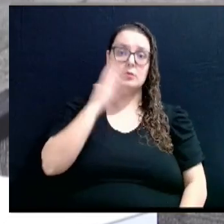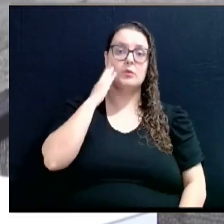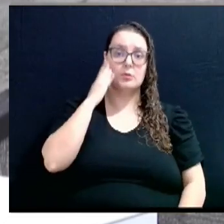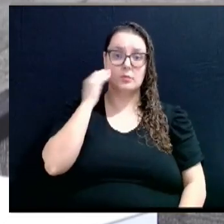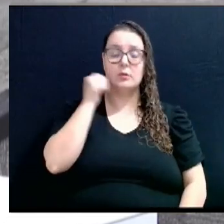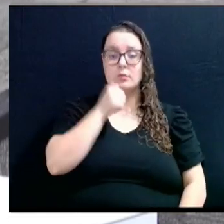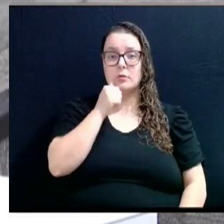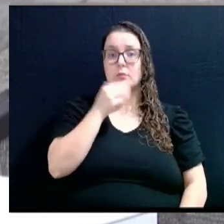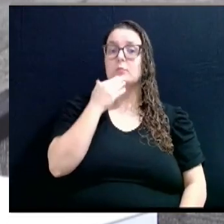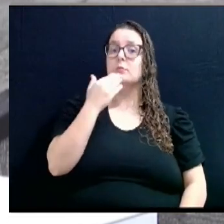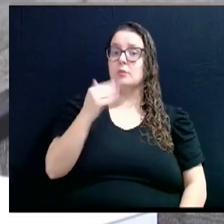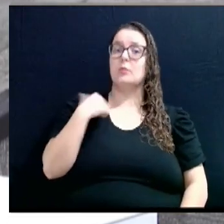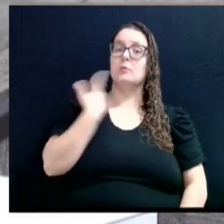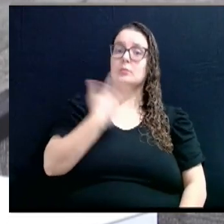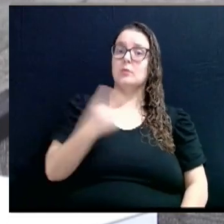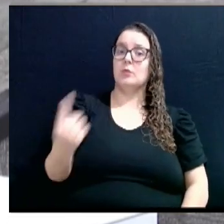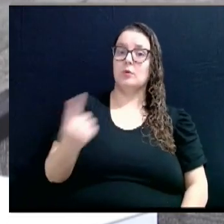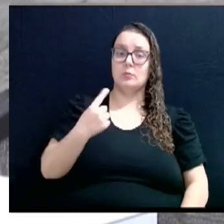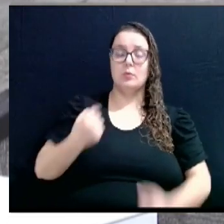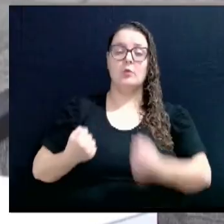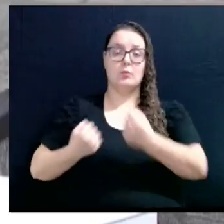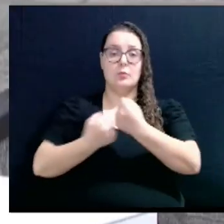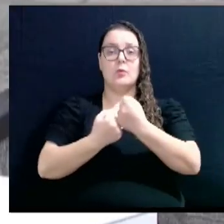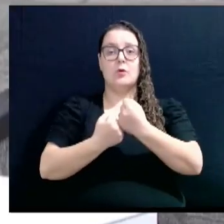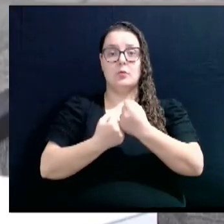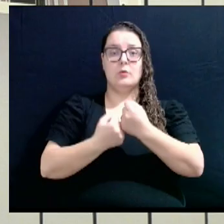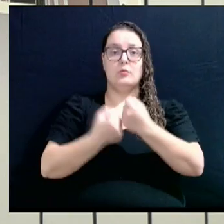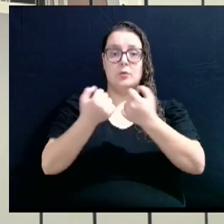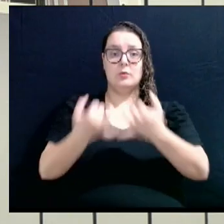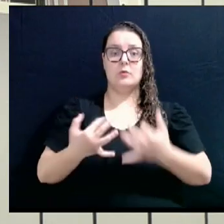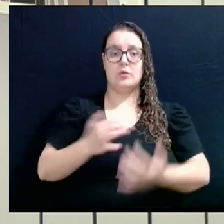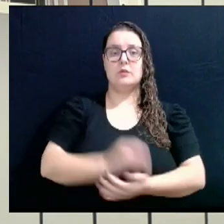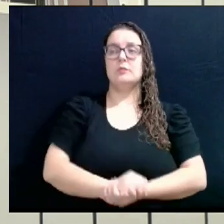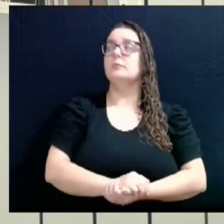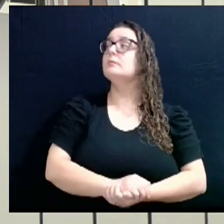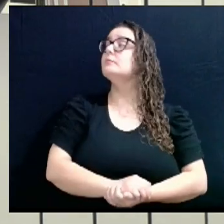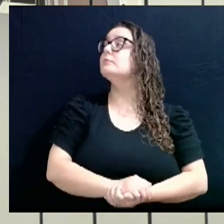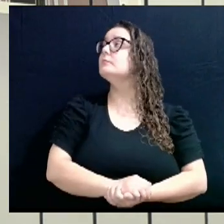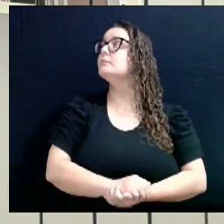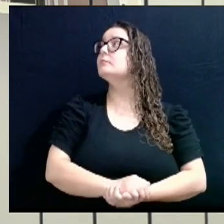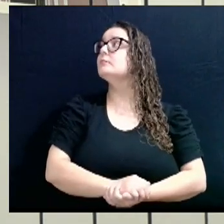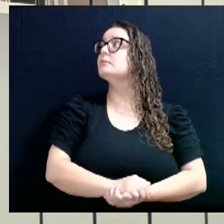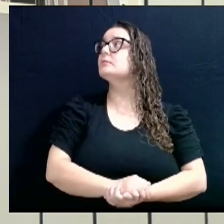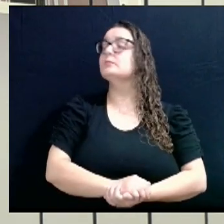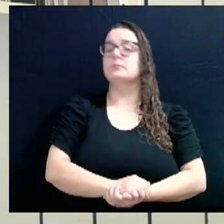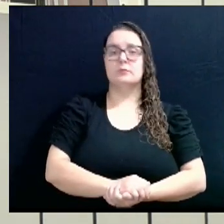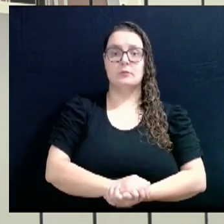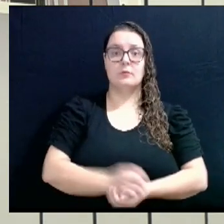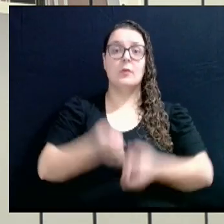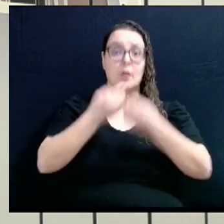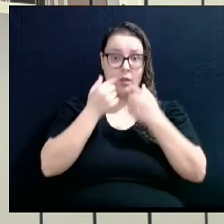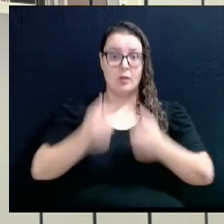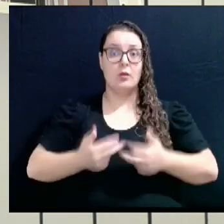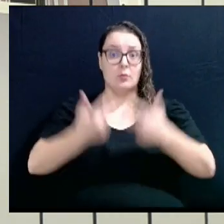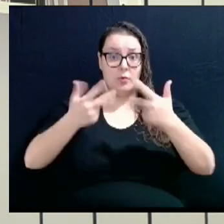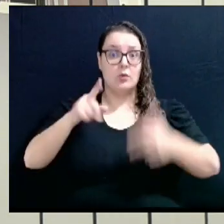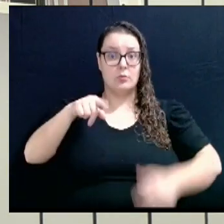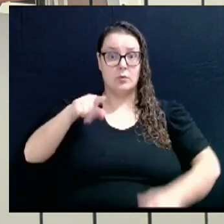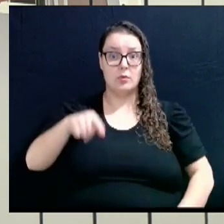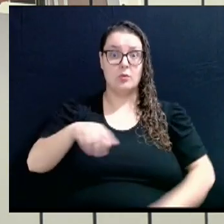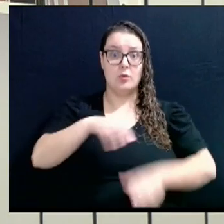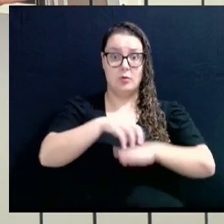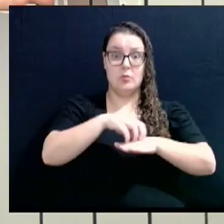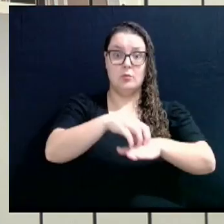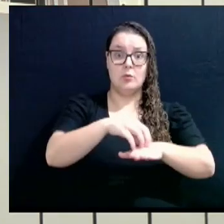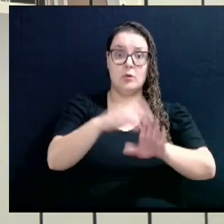para a gente um apoio e uma orientação. E tem boa notícia, viu? Olha só, o ônibus do programa São